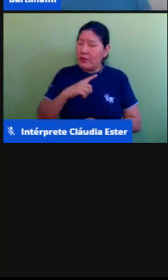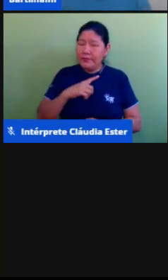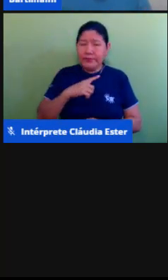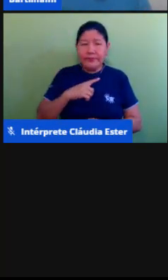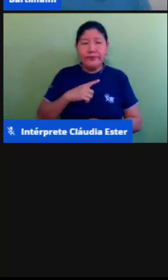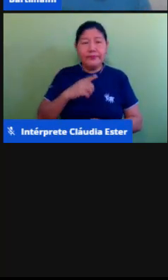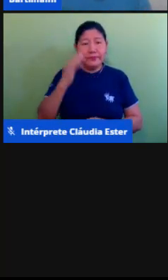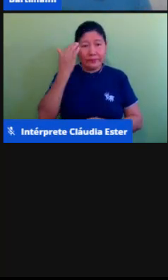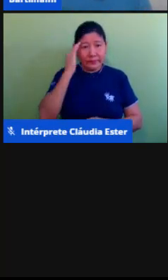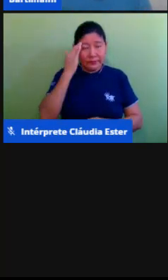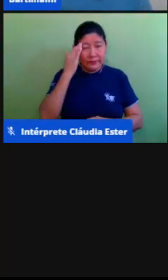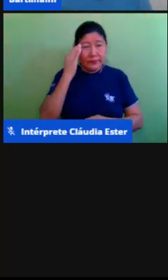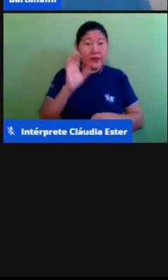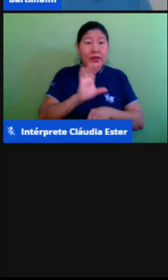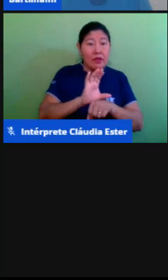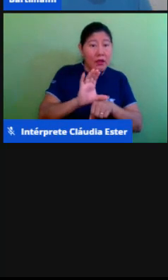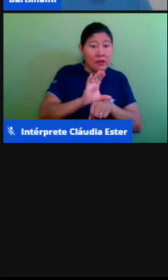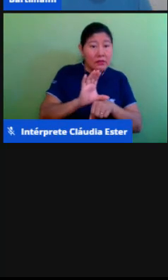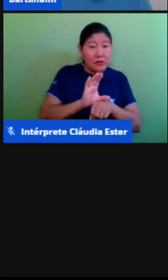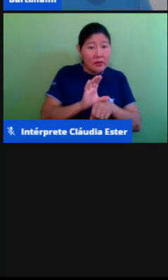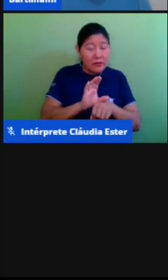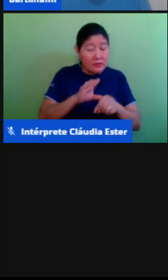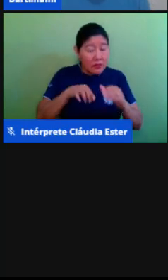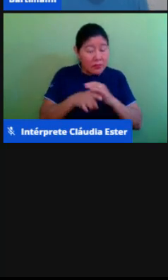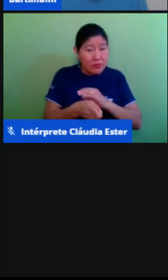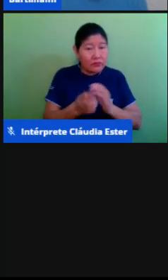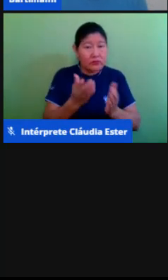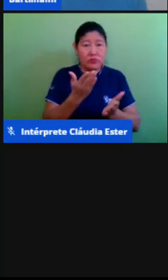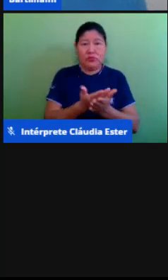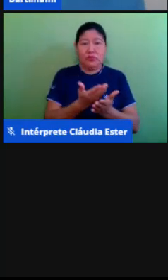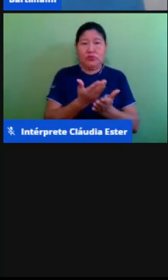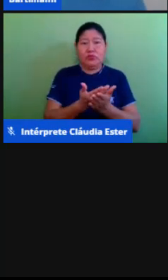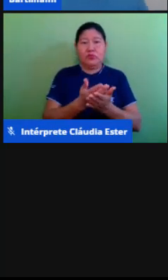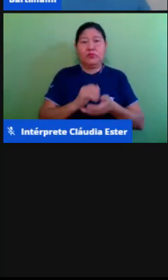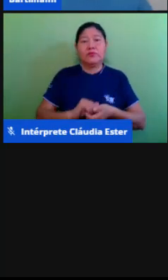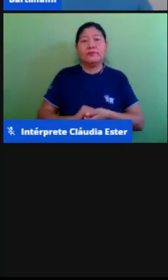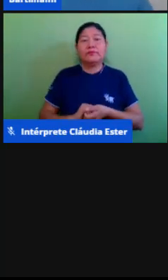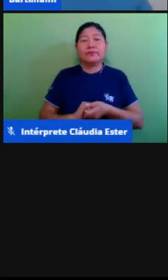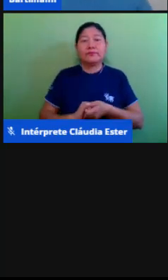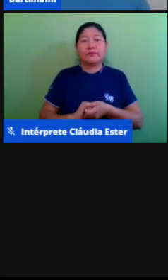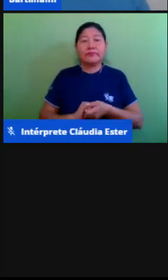na consolidação do projeto. Pode avançar o slide.